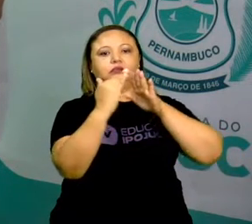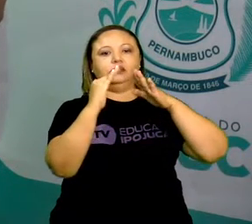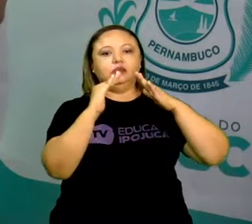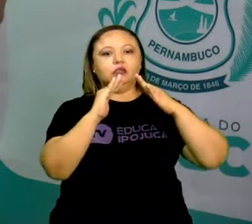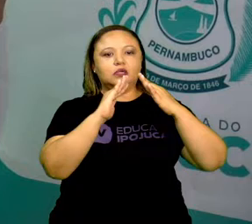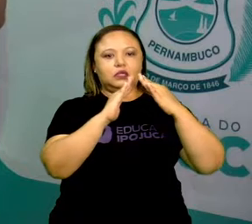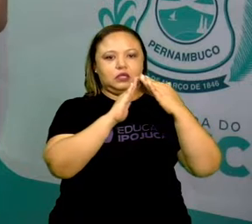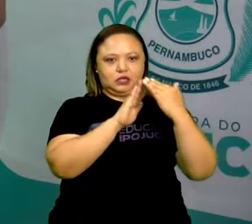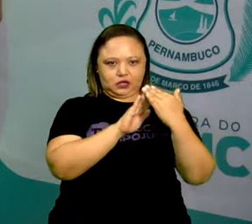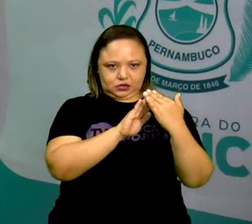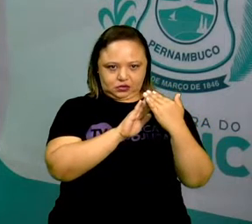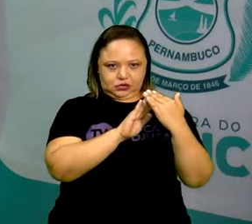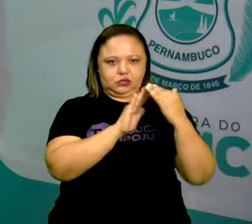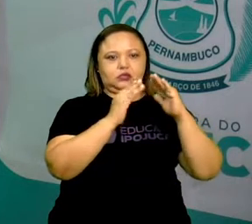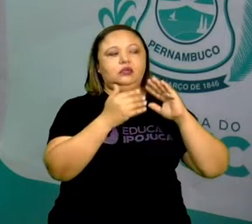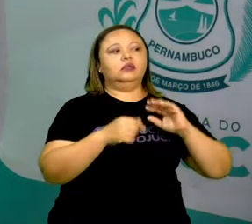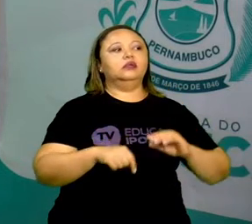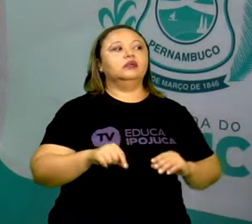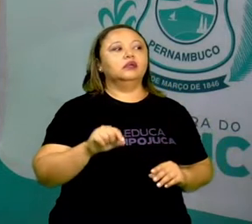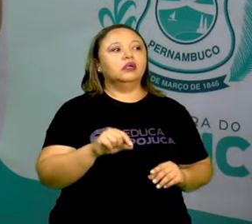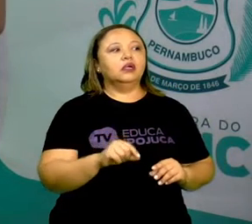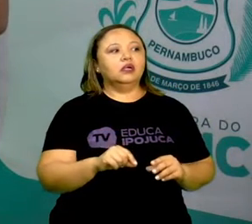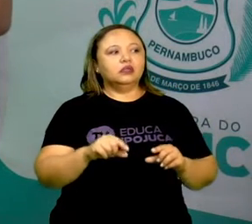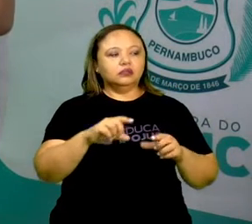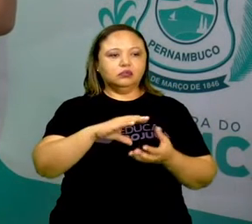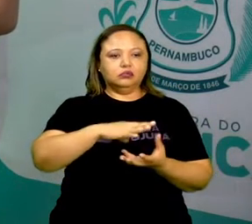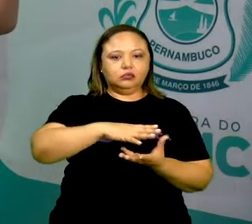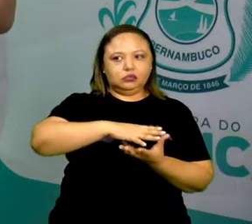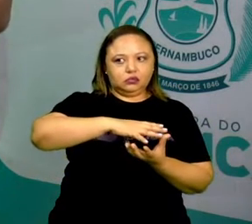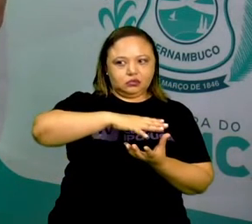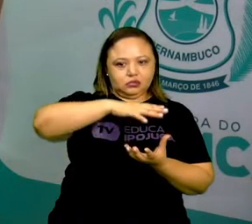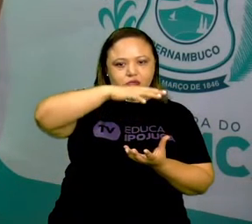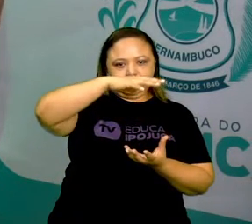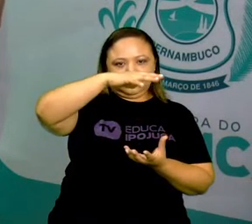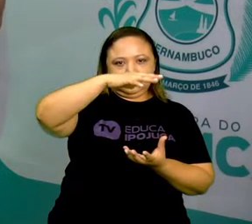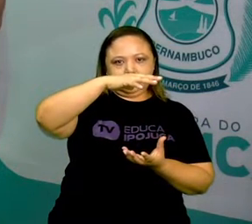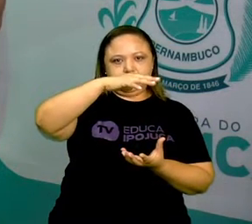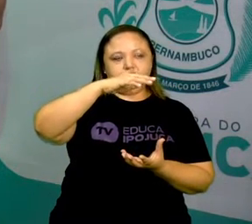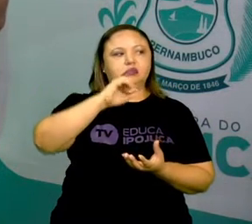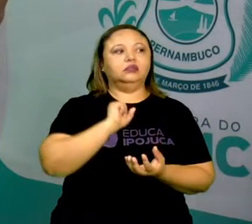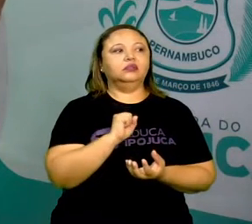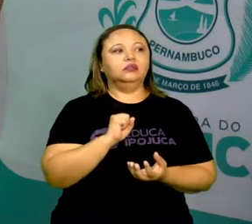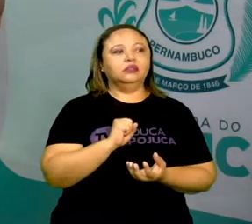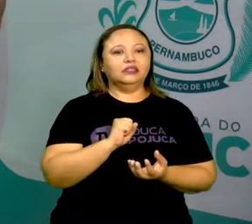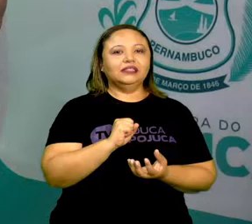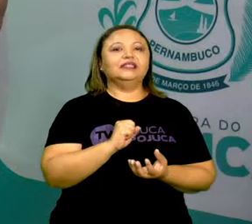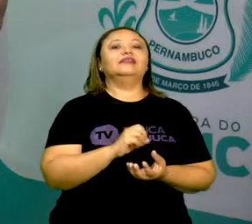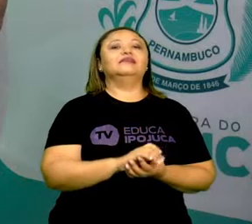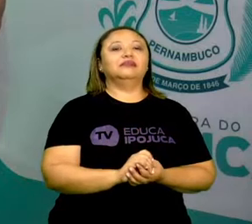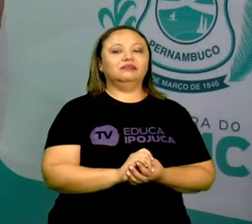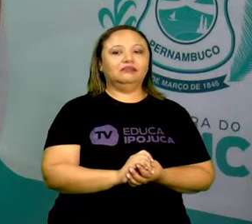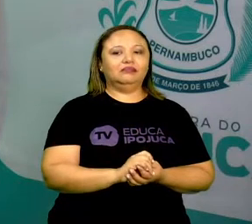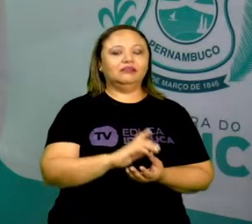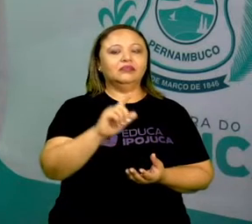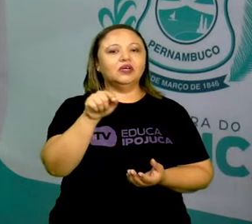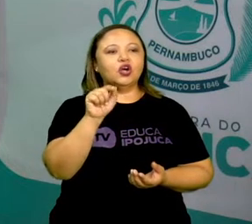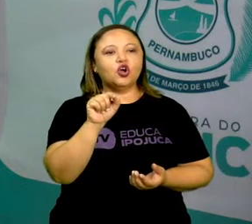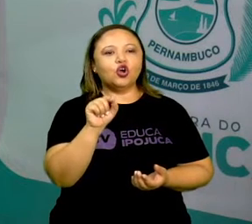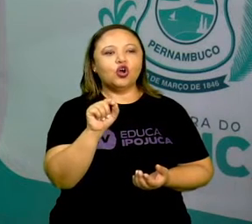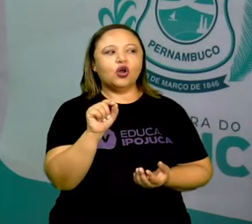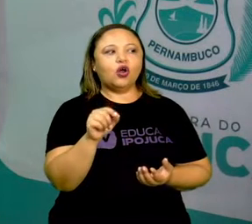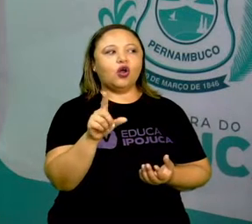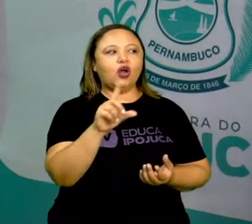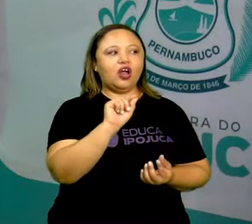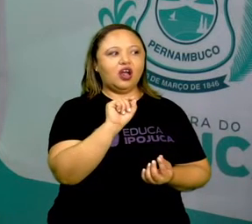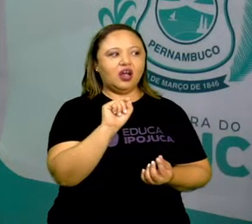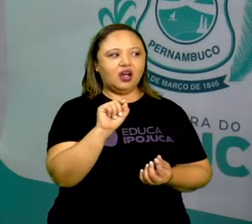bem característico. Esse pote aqui, ó, com tampa, vai lembrar o quê? O cilindro. Nós